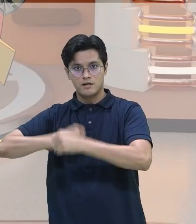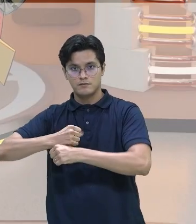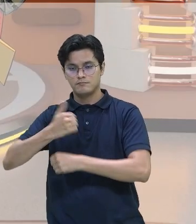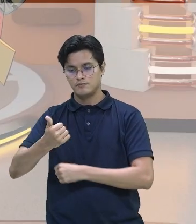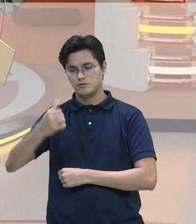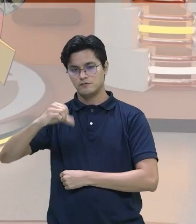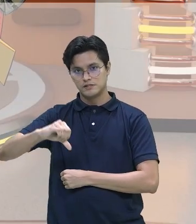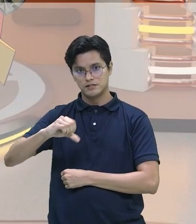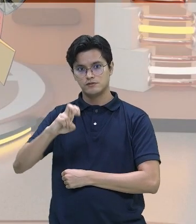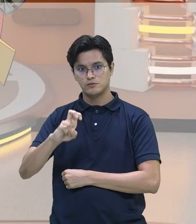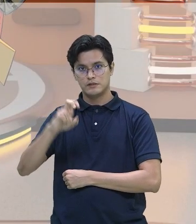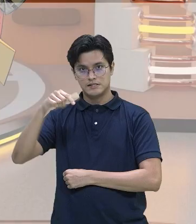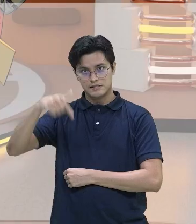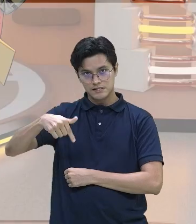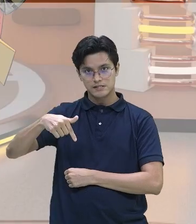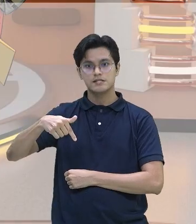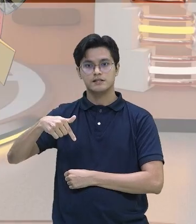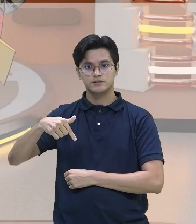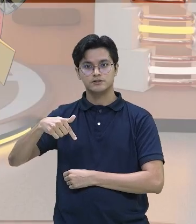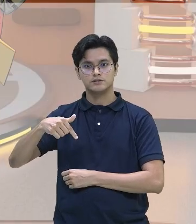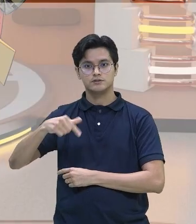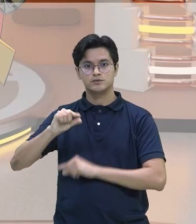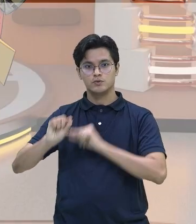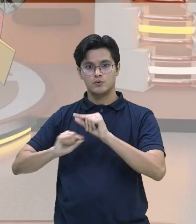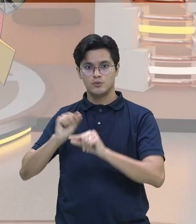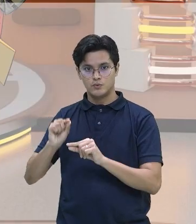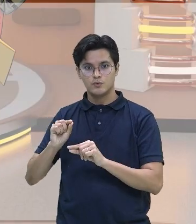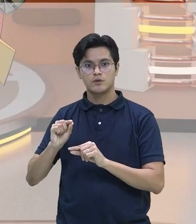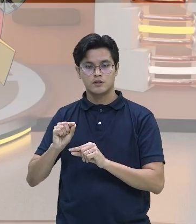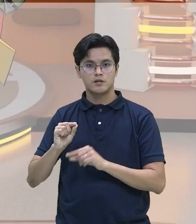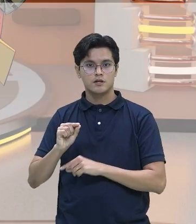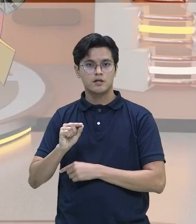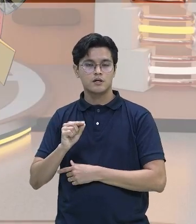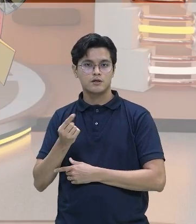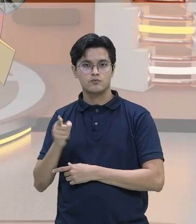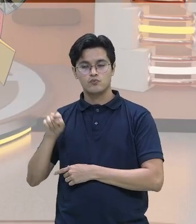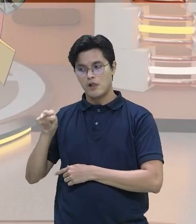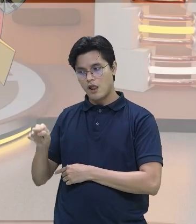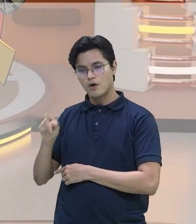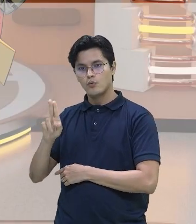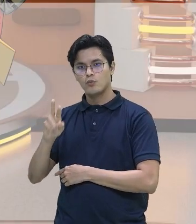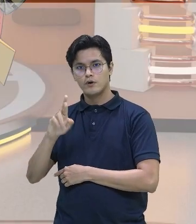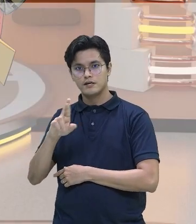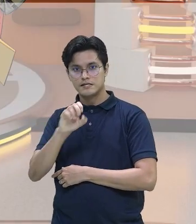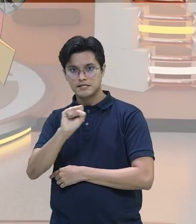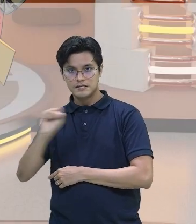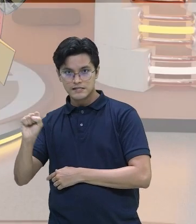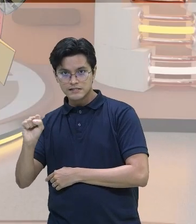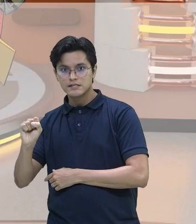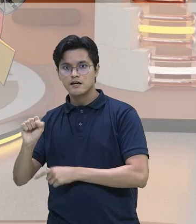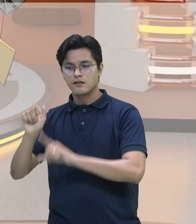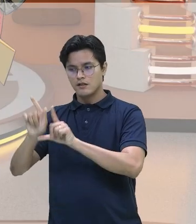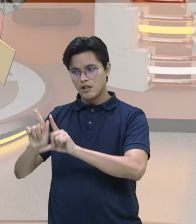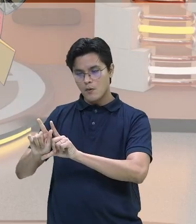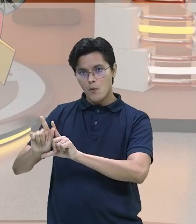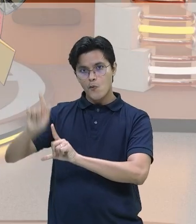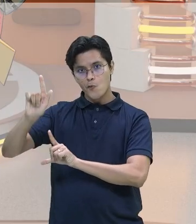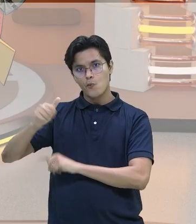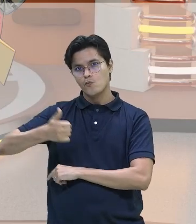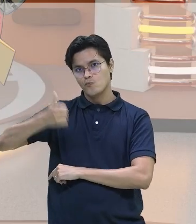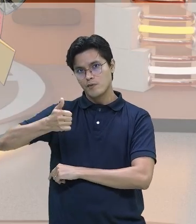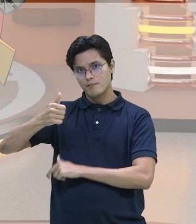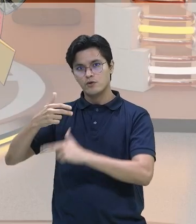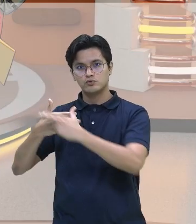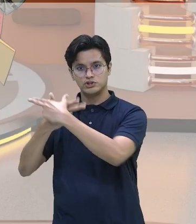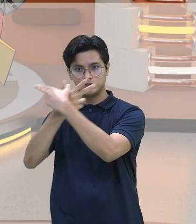1957, quando a gente tem o lançamento do Sputnik 1, o primeiro satélite artificial ali da história,